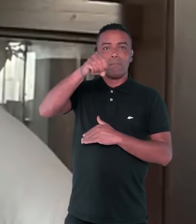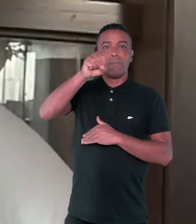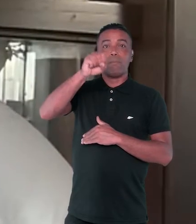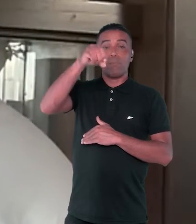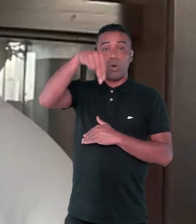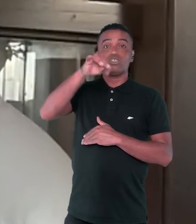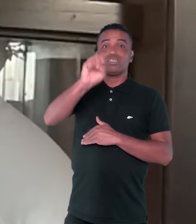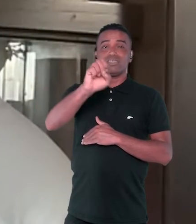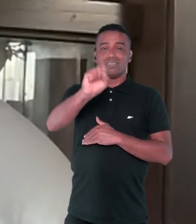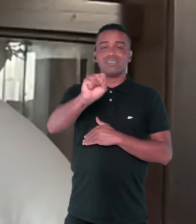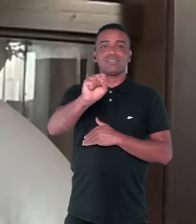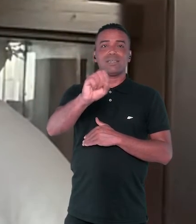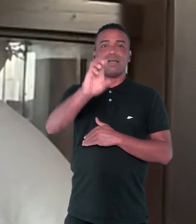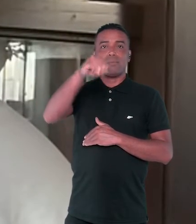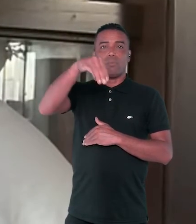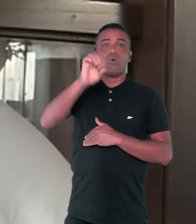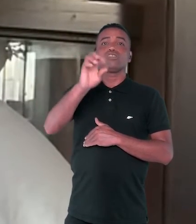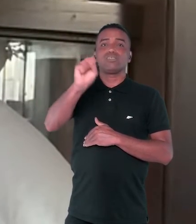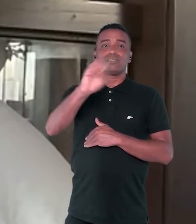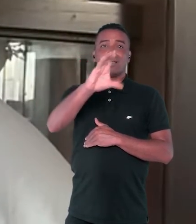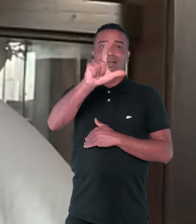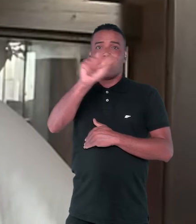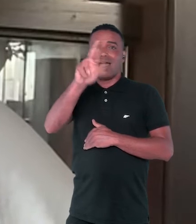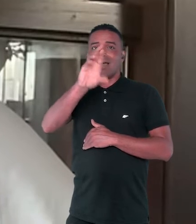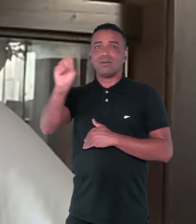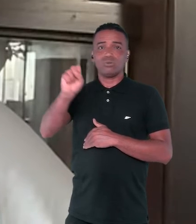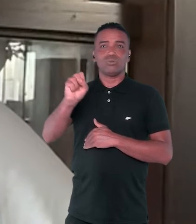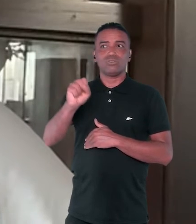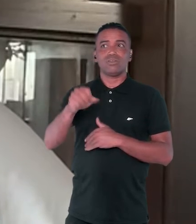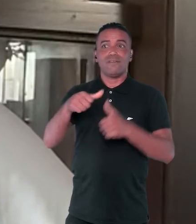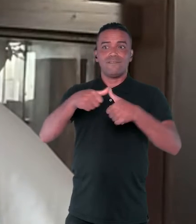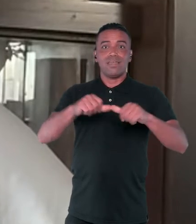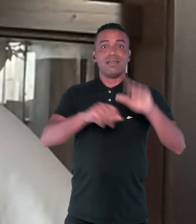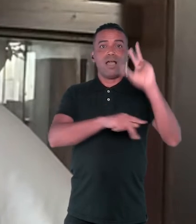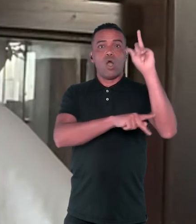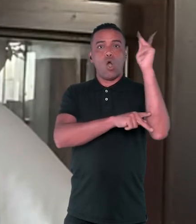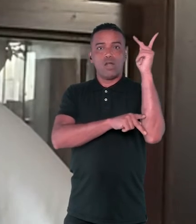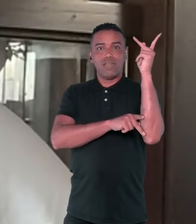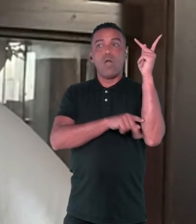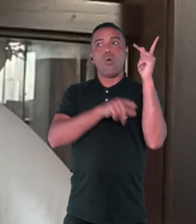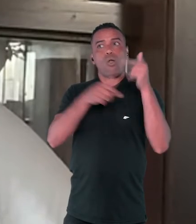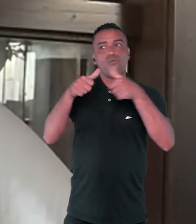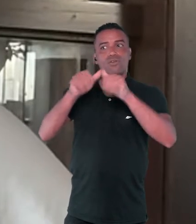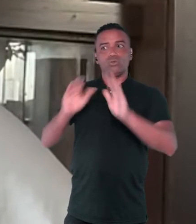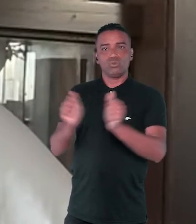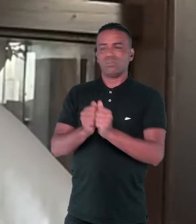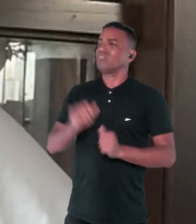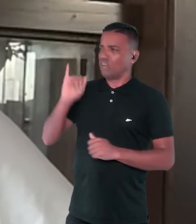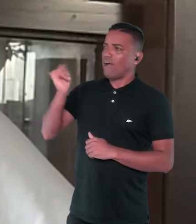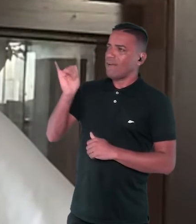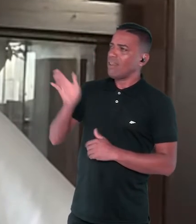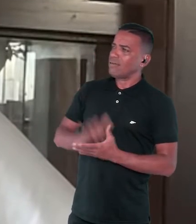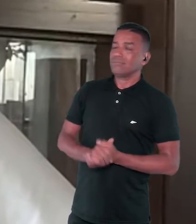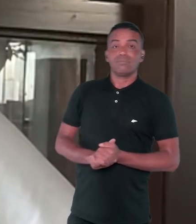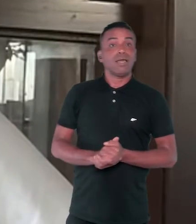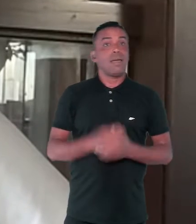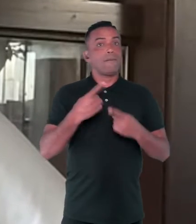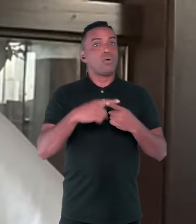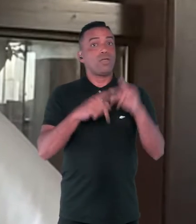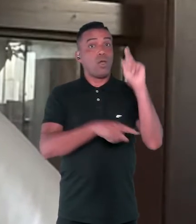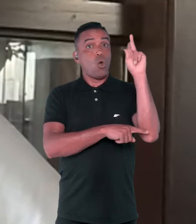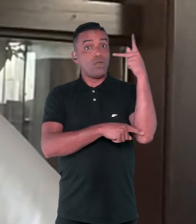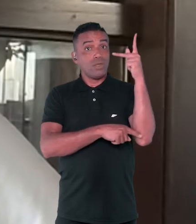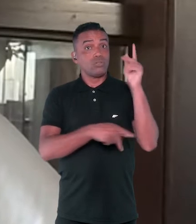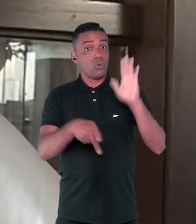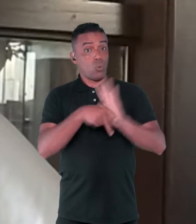nós. O senhor lembra dessas viagens nossas de Montes Claros que o senhor reclama que fica no hotel e eu nunca estou lá? Já falei isso com você. É porque o hotel do senhor